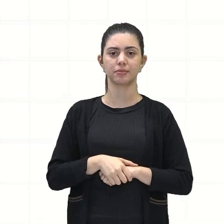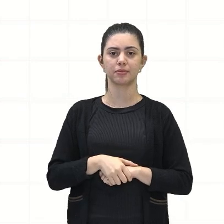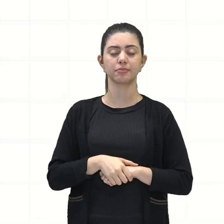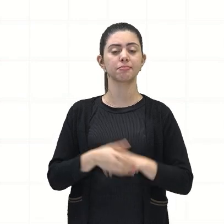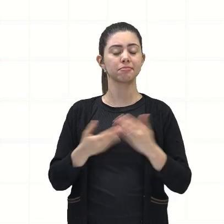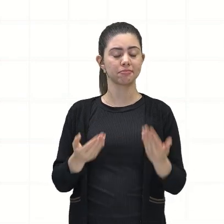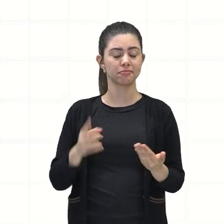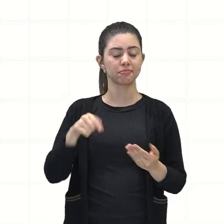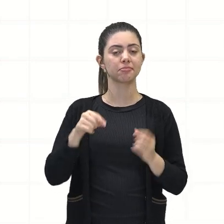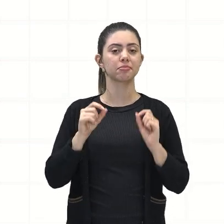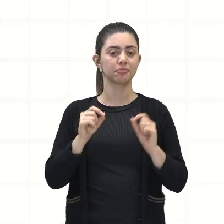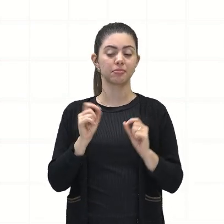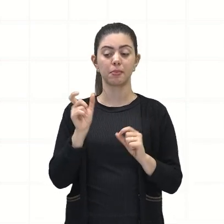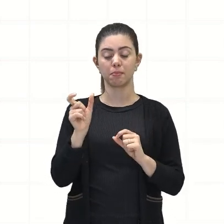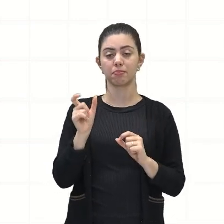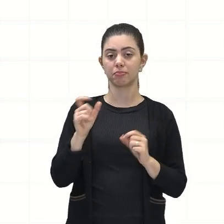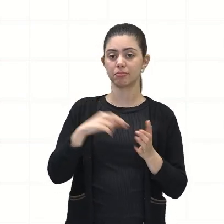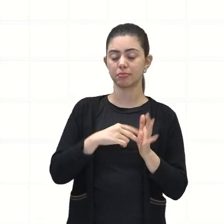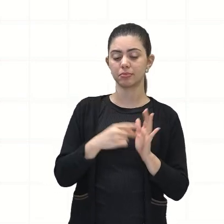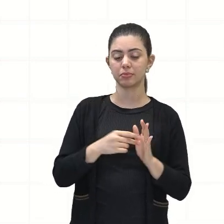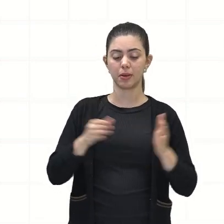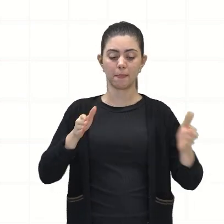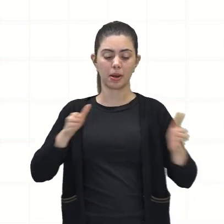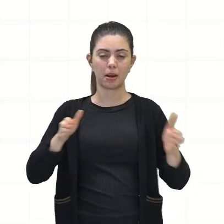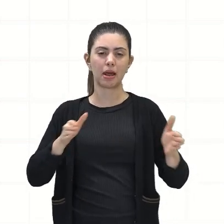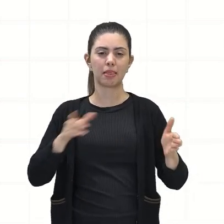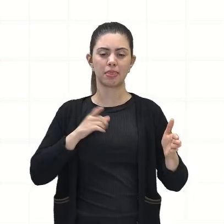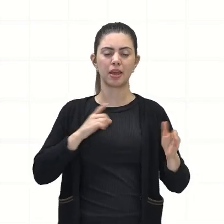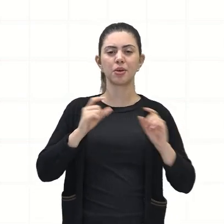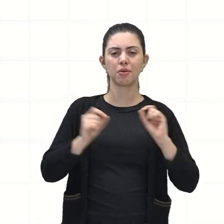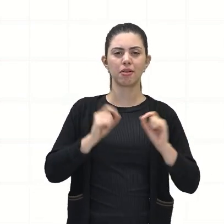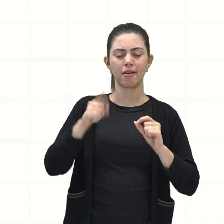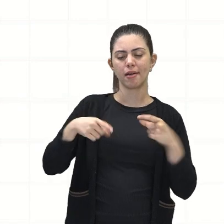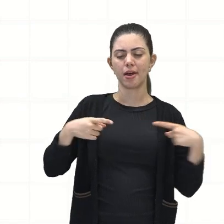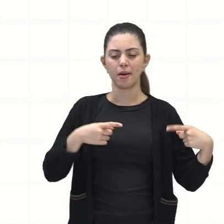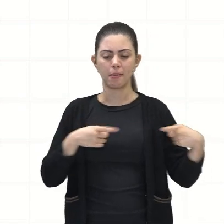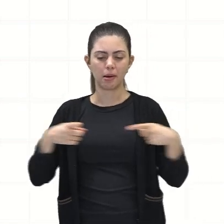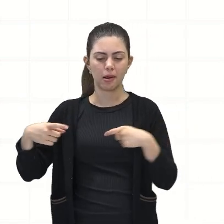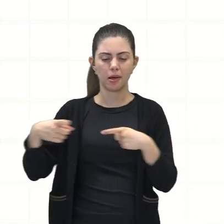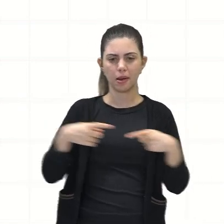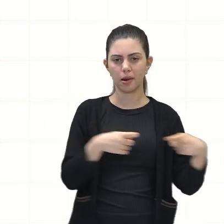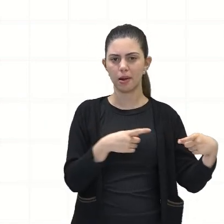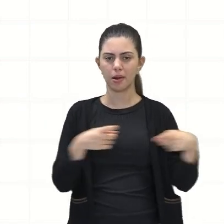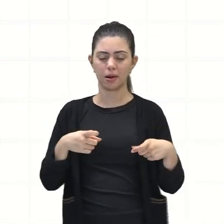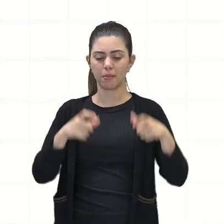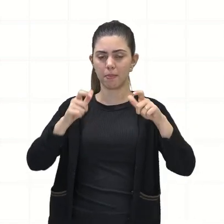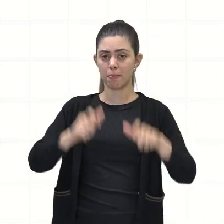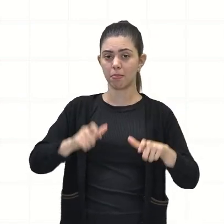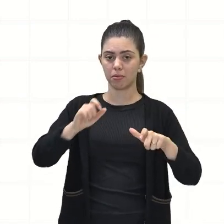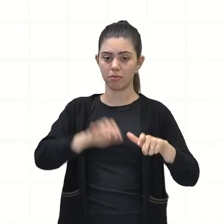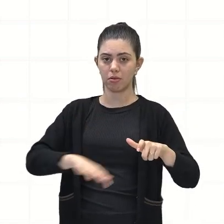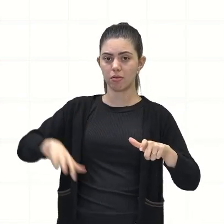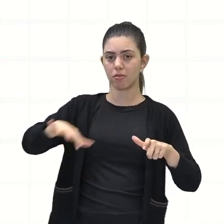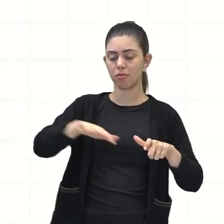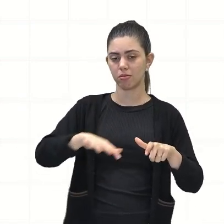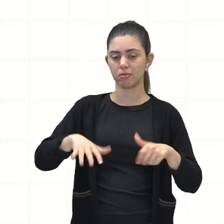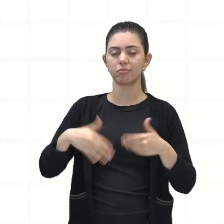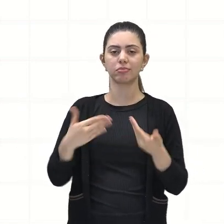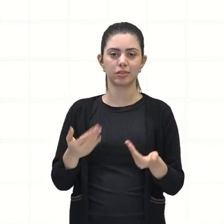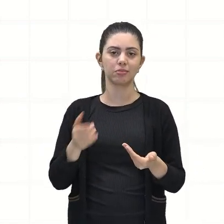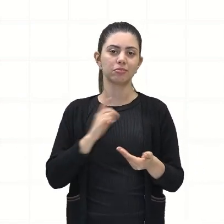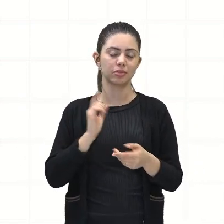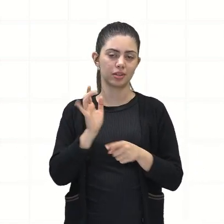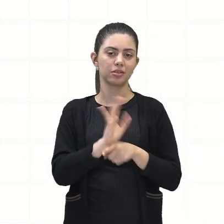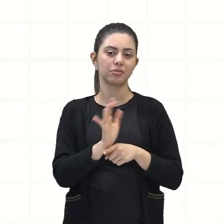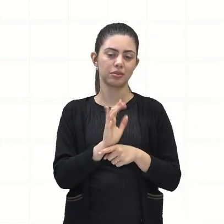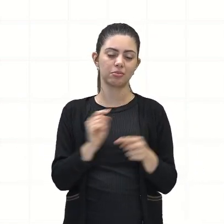por territórios no Velho Oeste americano, né? Os filmes de Bang Bang retratam muito